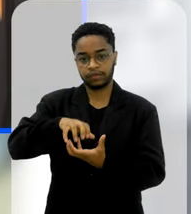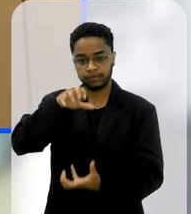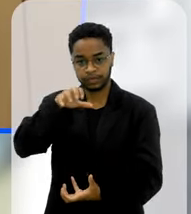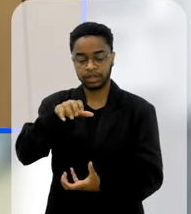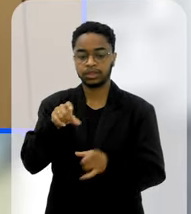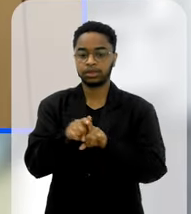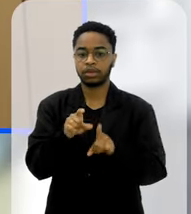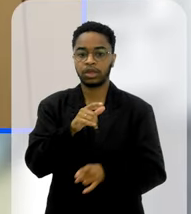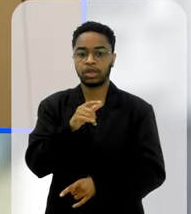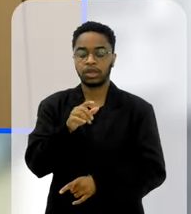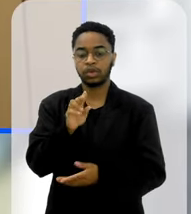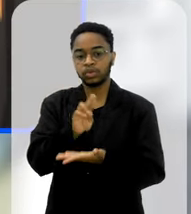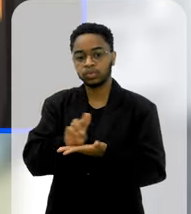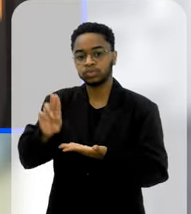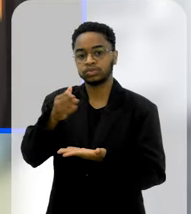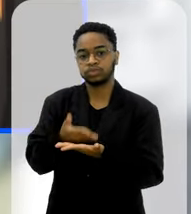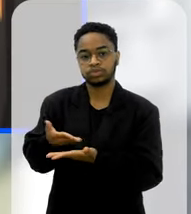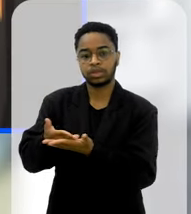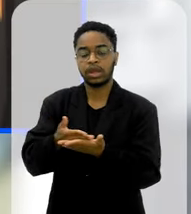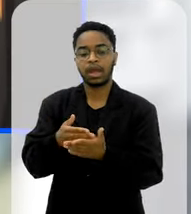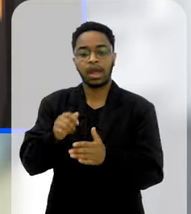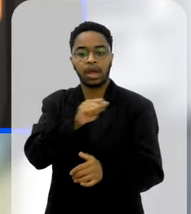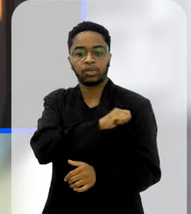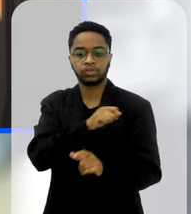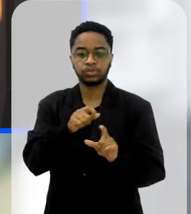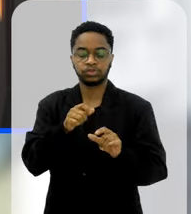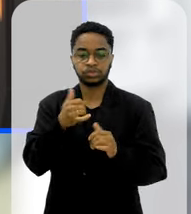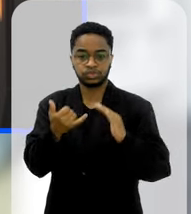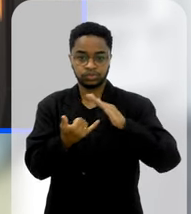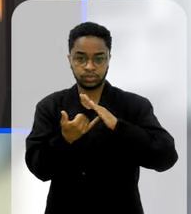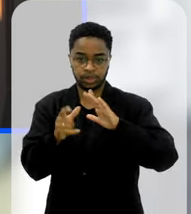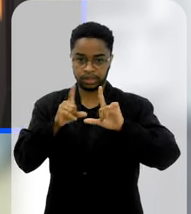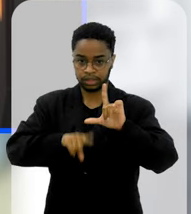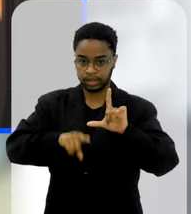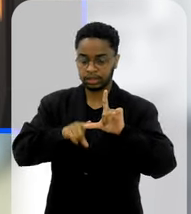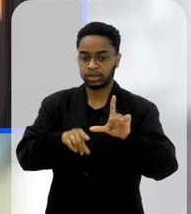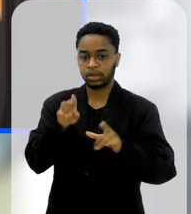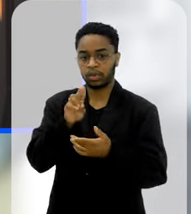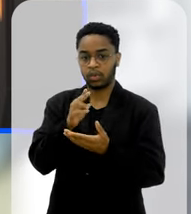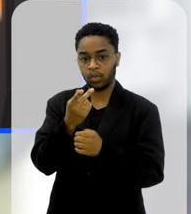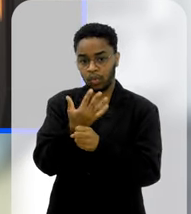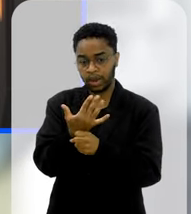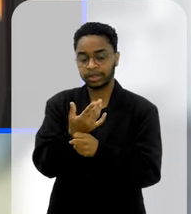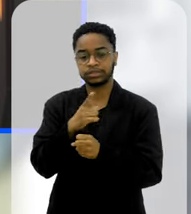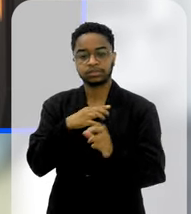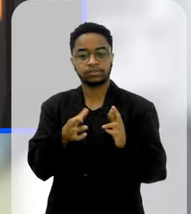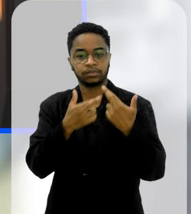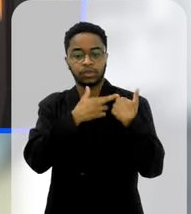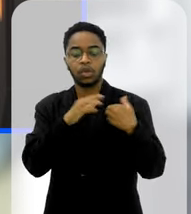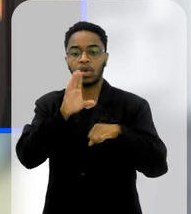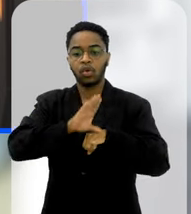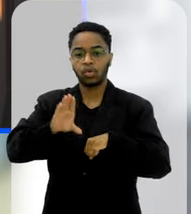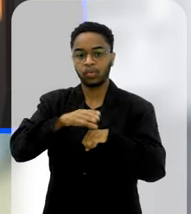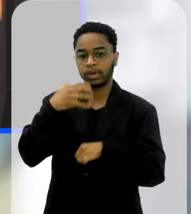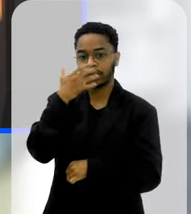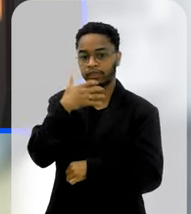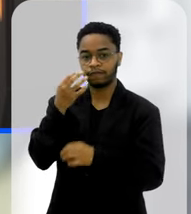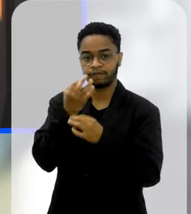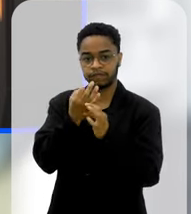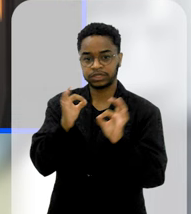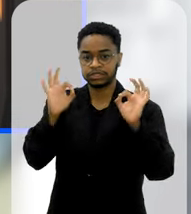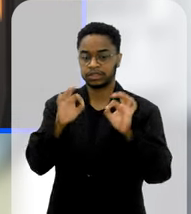o universitário Lucas Melo, aluno do Instituto de Letras da UERJ, responsável pela oficina Curso de Canção